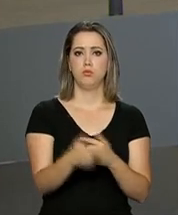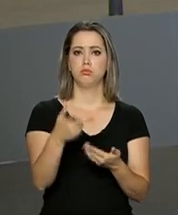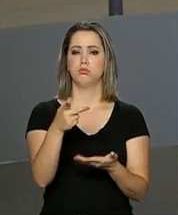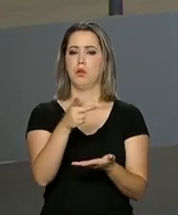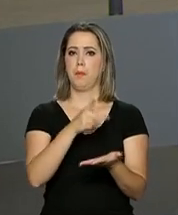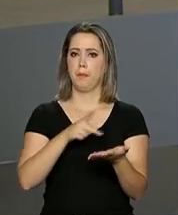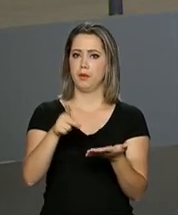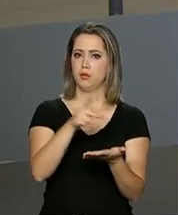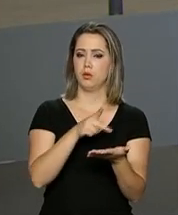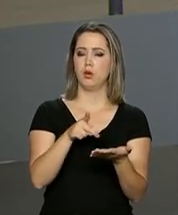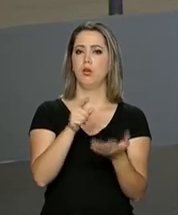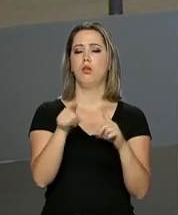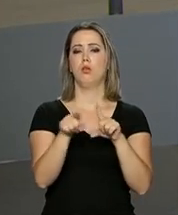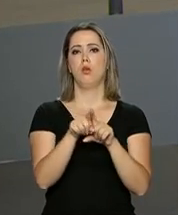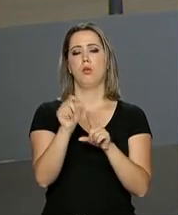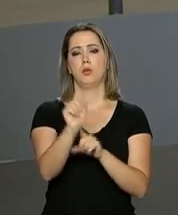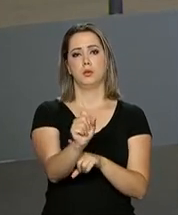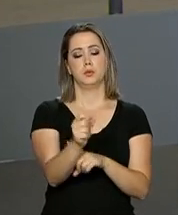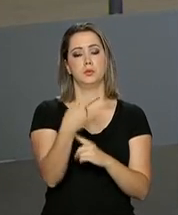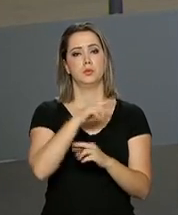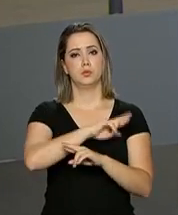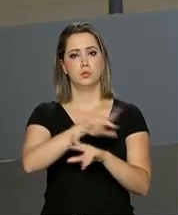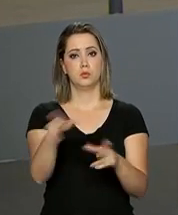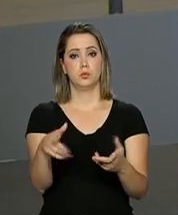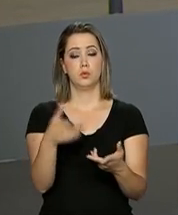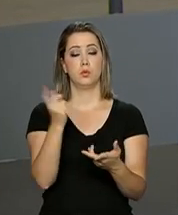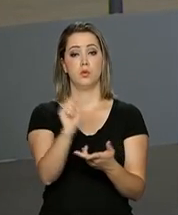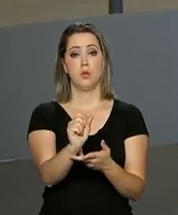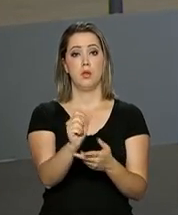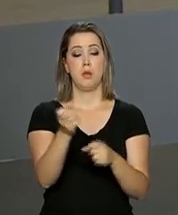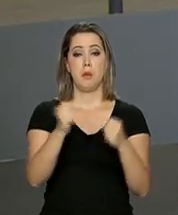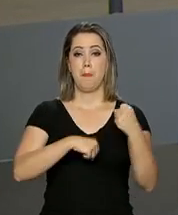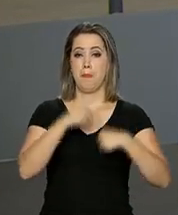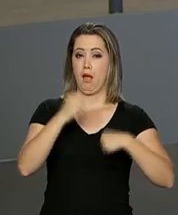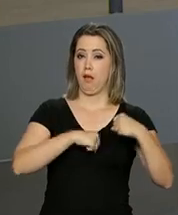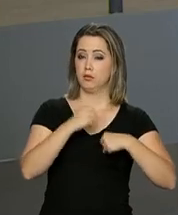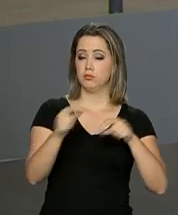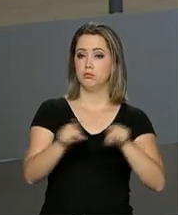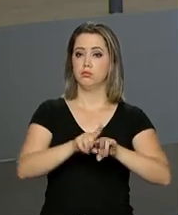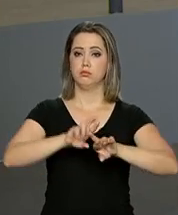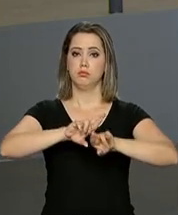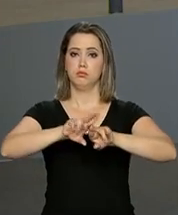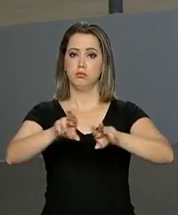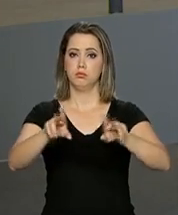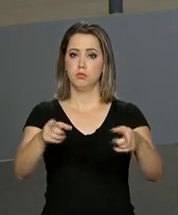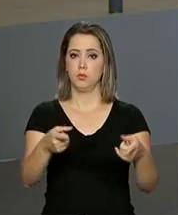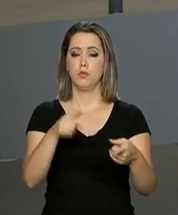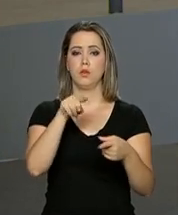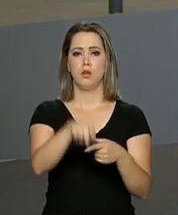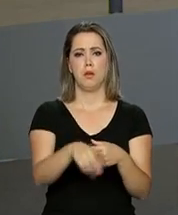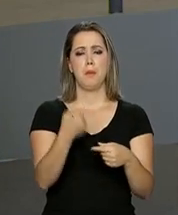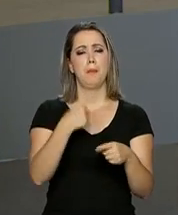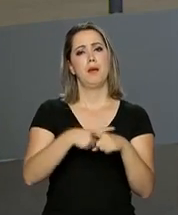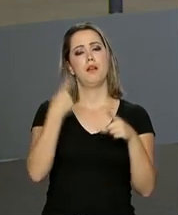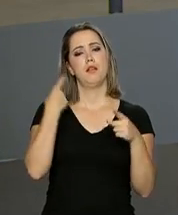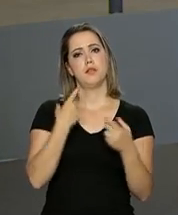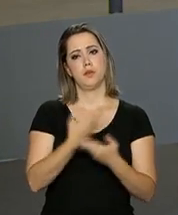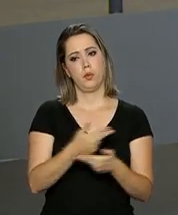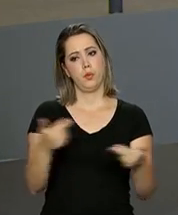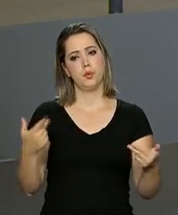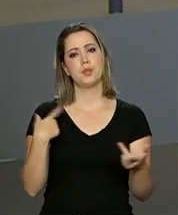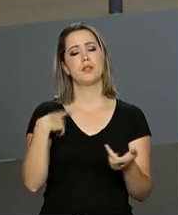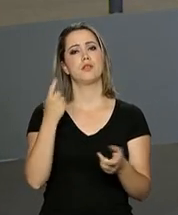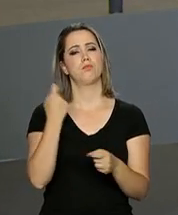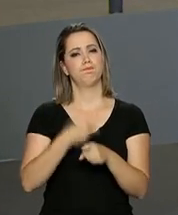petróleo e biocombustíveis e máquinas equipamentos como máquinas equipamentos são bens duráveis utilizados